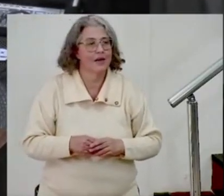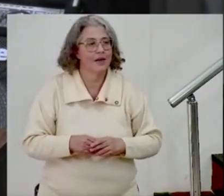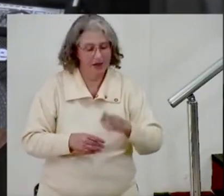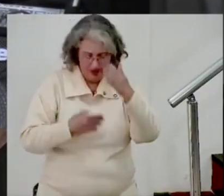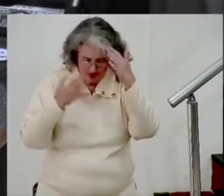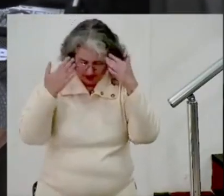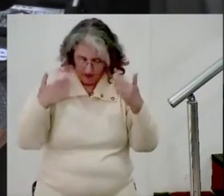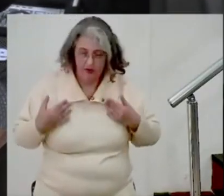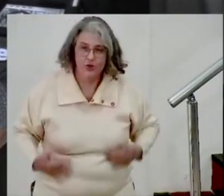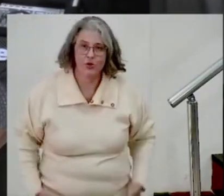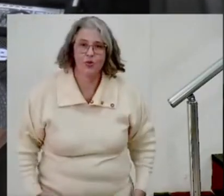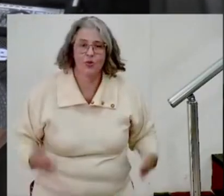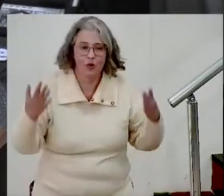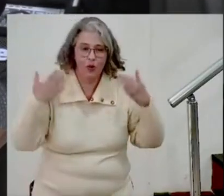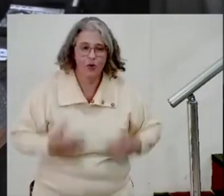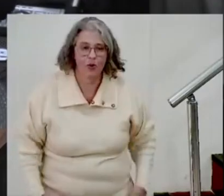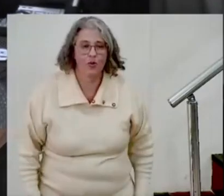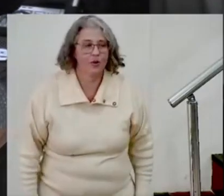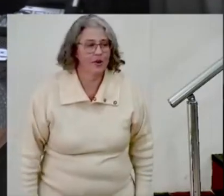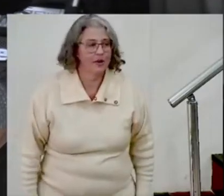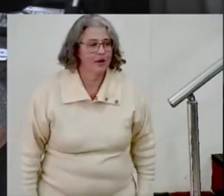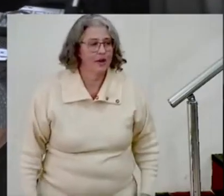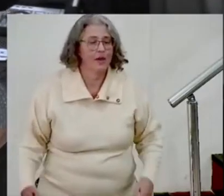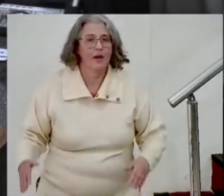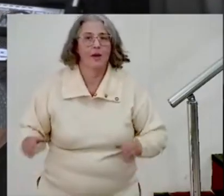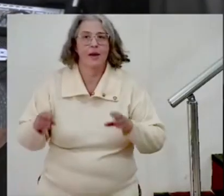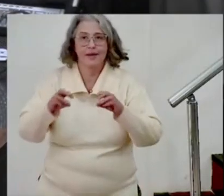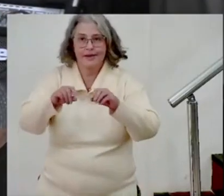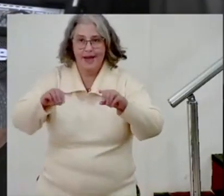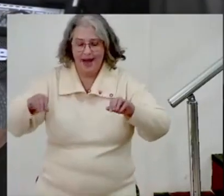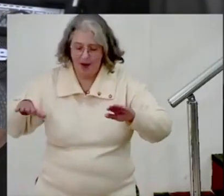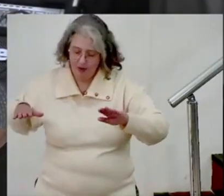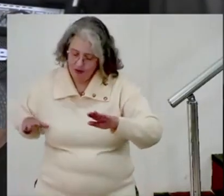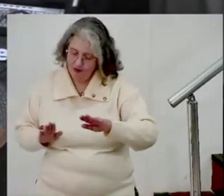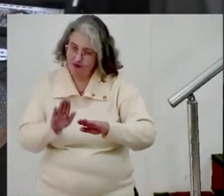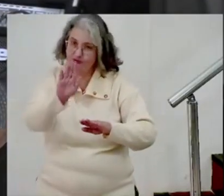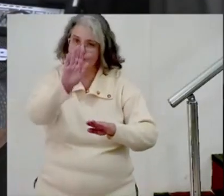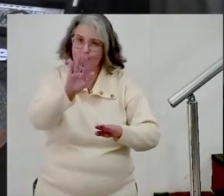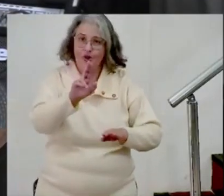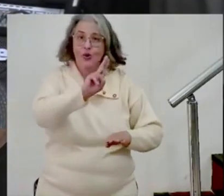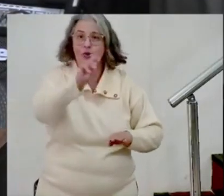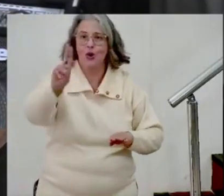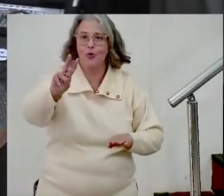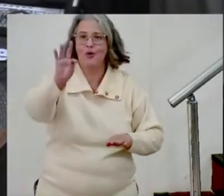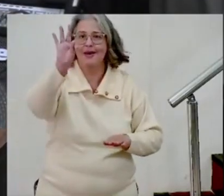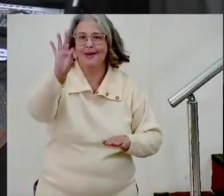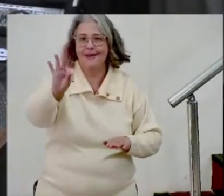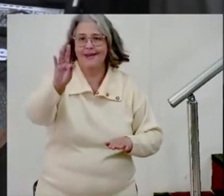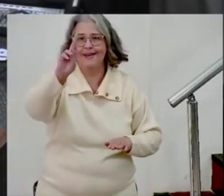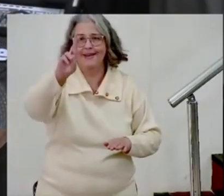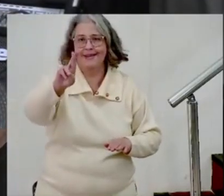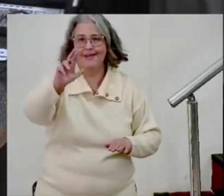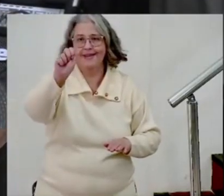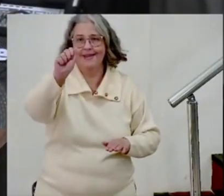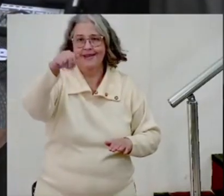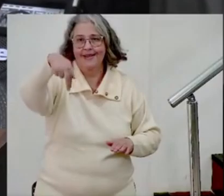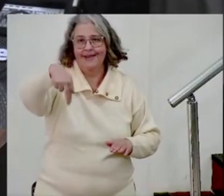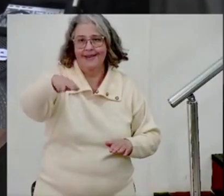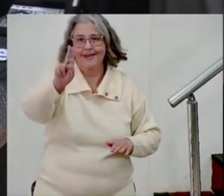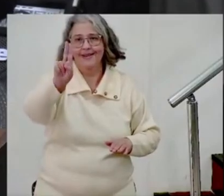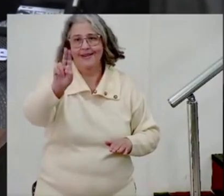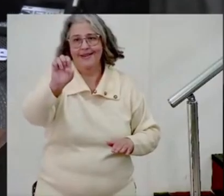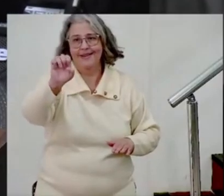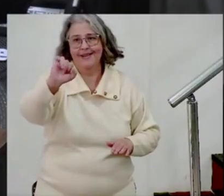Aliás, aproveitando, essa rampa de terra é chamada de tranqueira. Você conhece algum tranqueira? Você tem